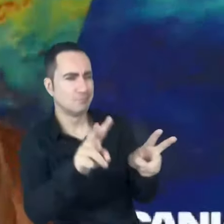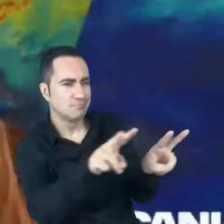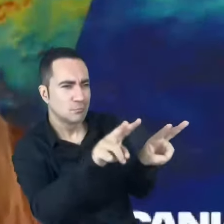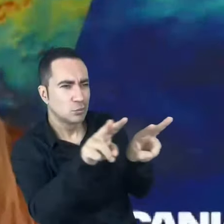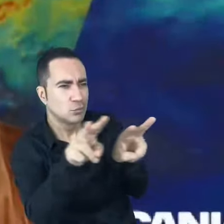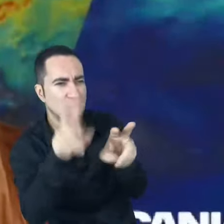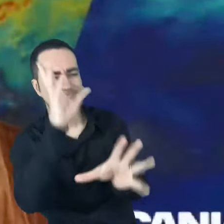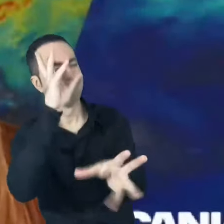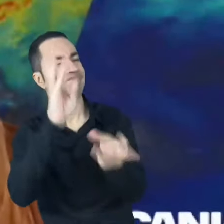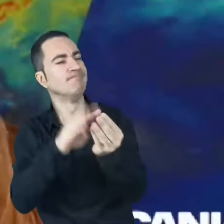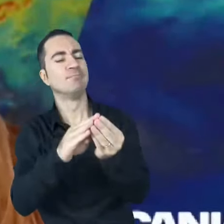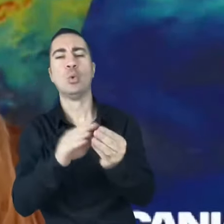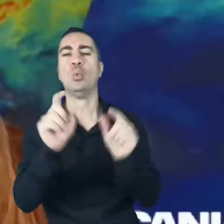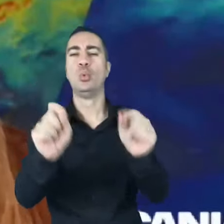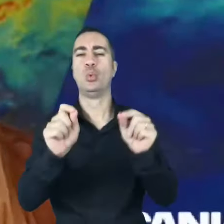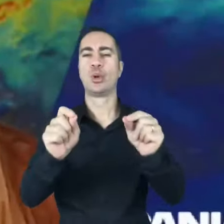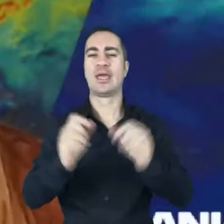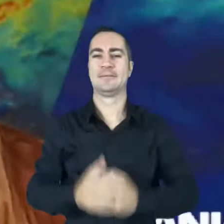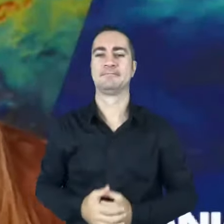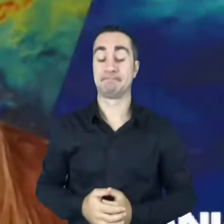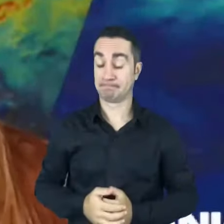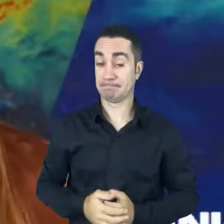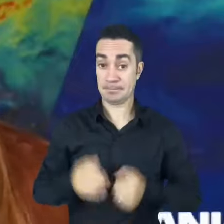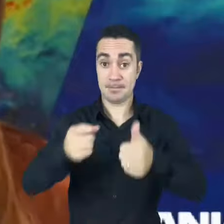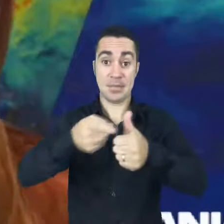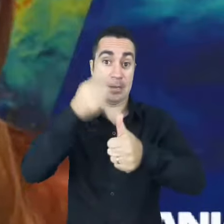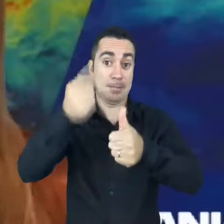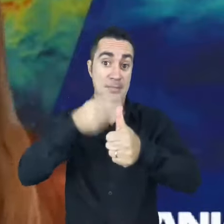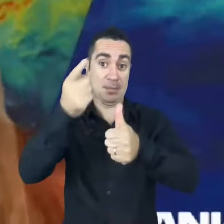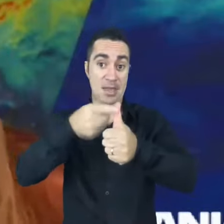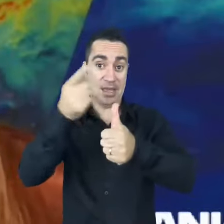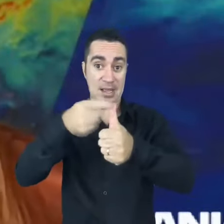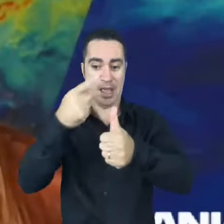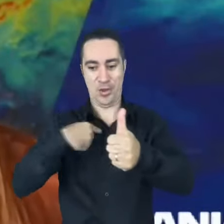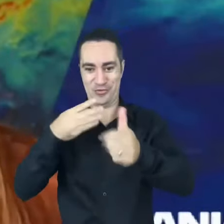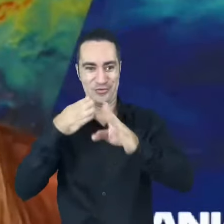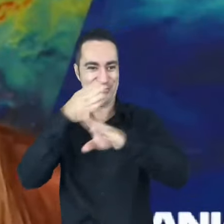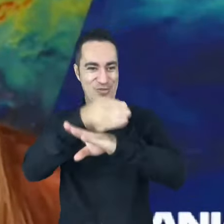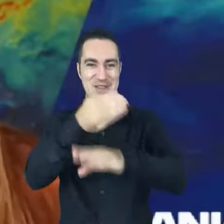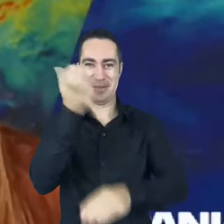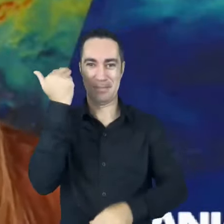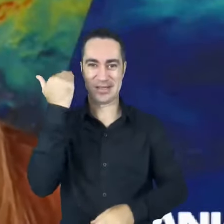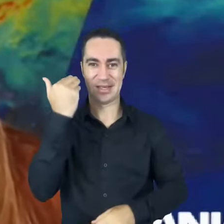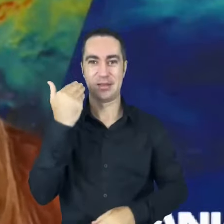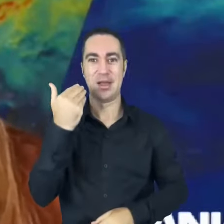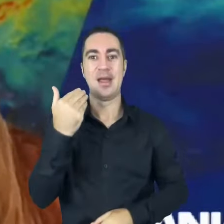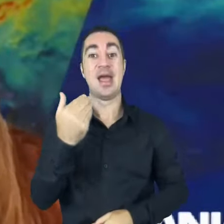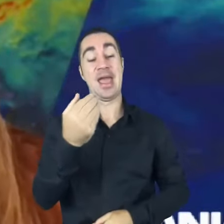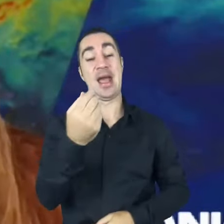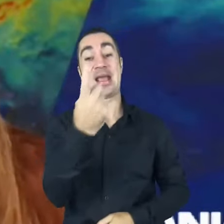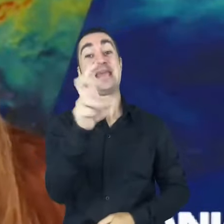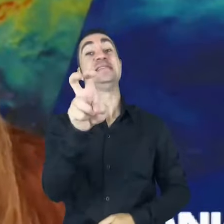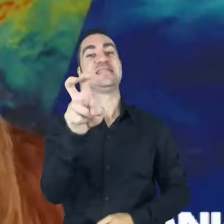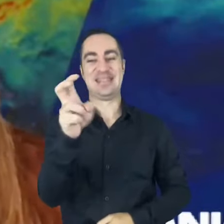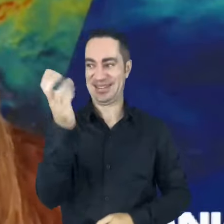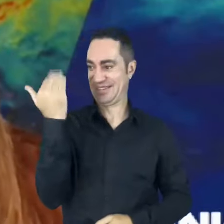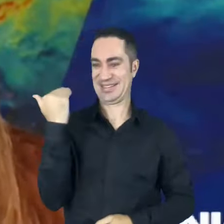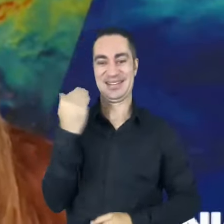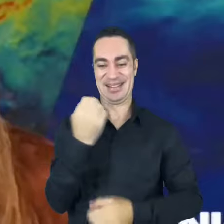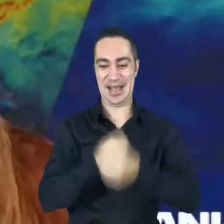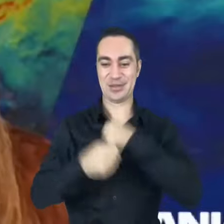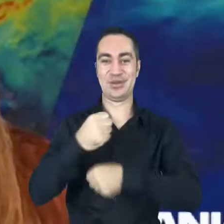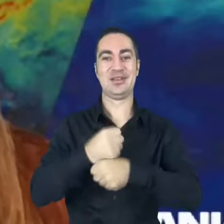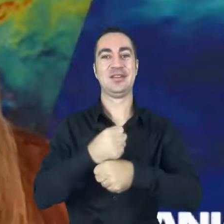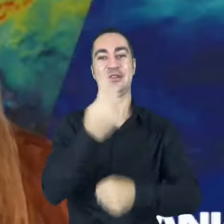A primeira COP para a qual fui foi a 15, em 2009, na Dinamarca.